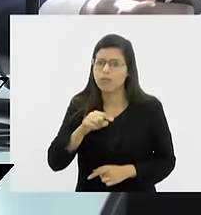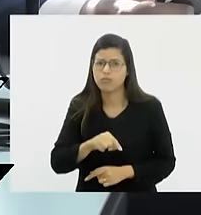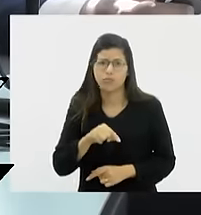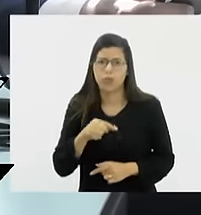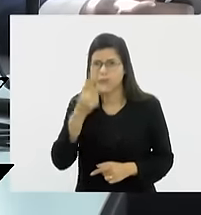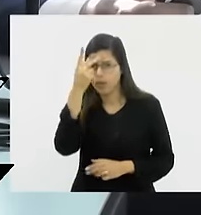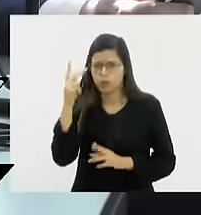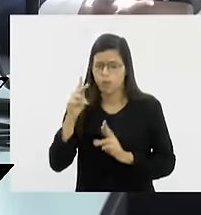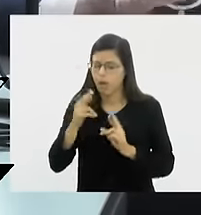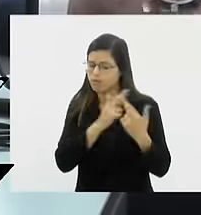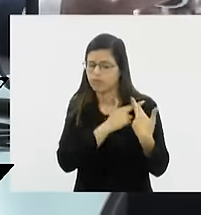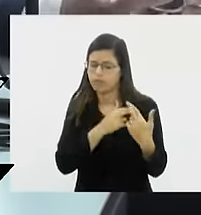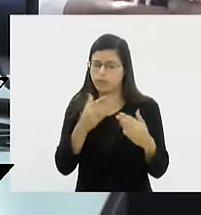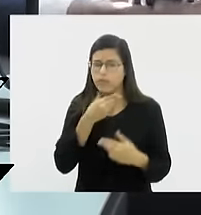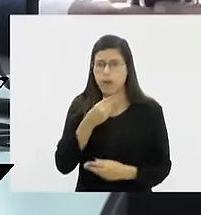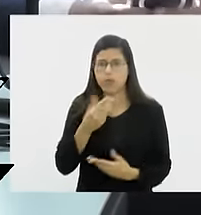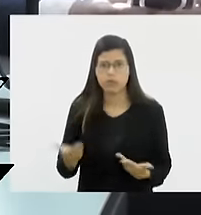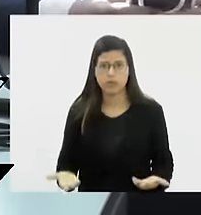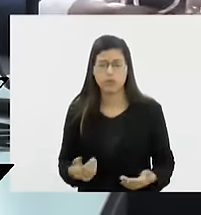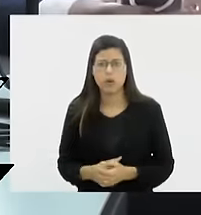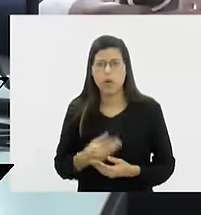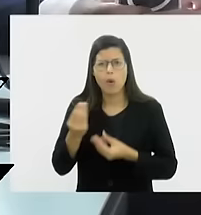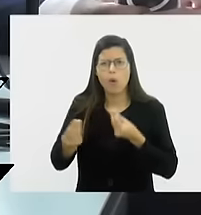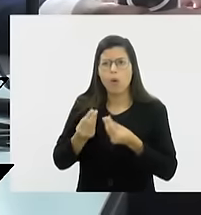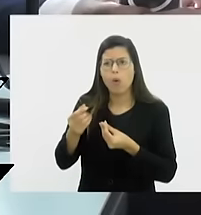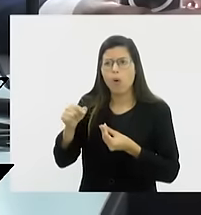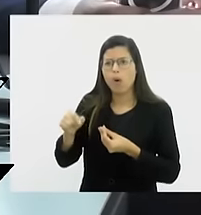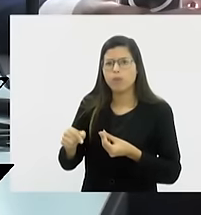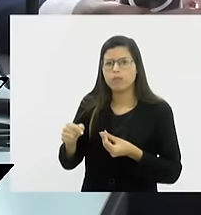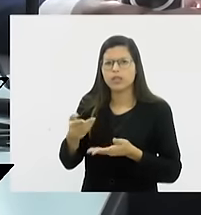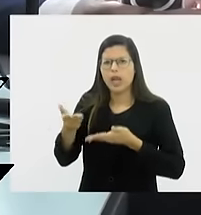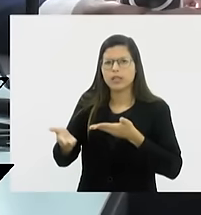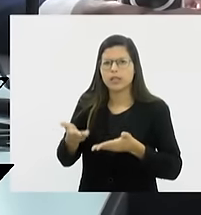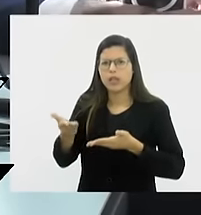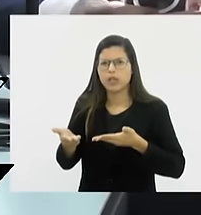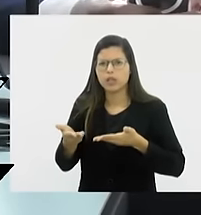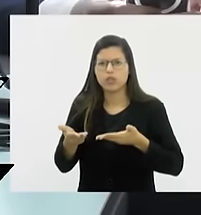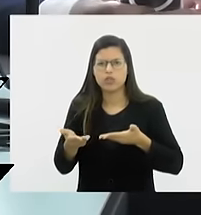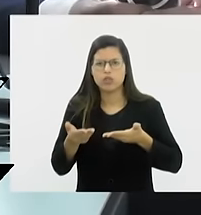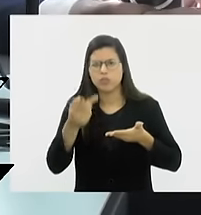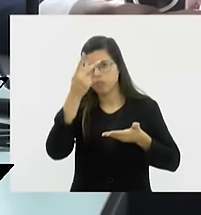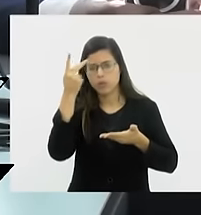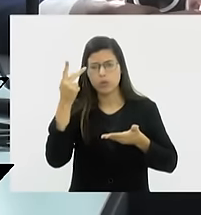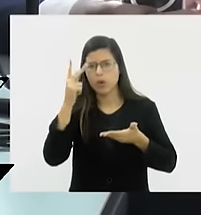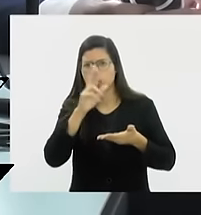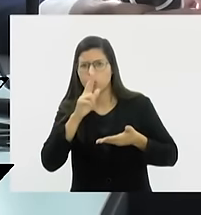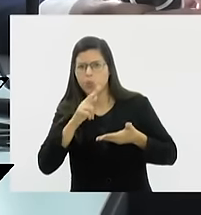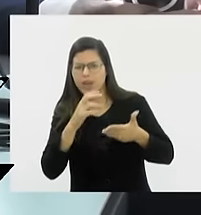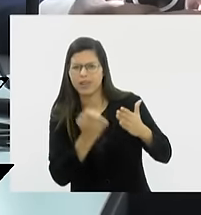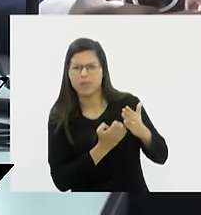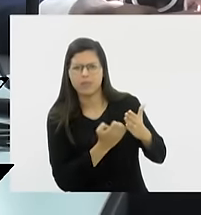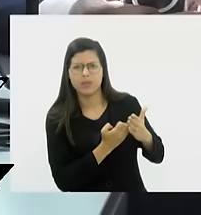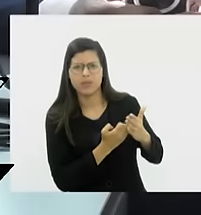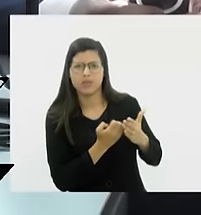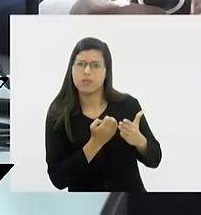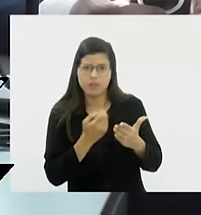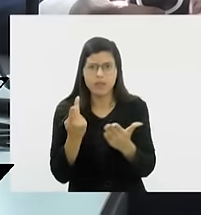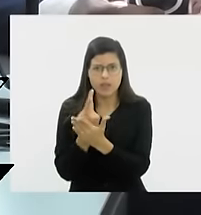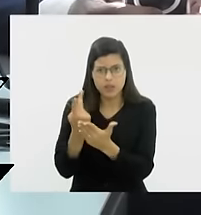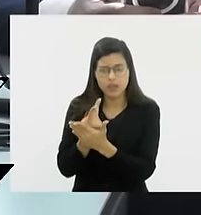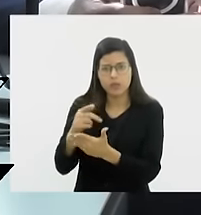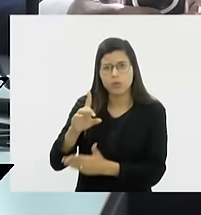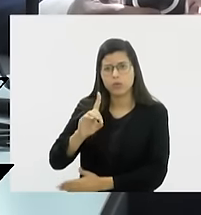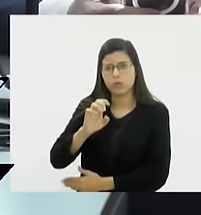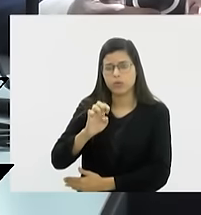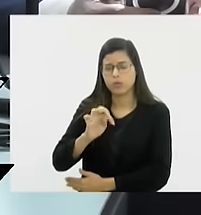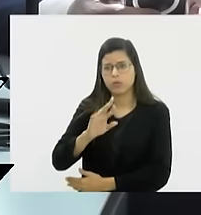pô. E aí como é que você atende um preposto que não pertence à empresa? Mais um erro do Deto. Até porque, como eu disse aqui, o